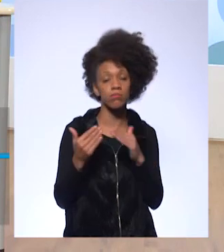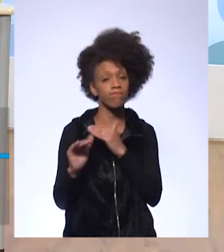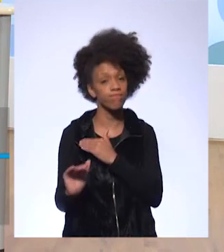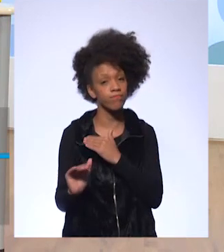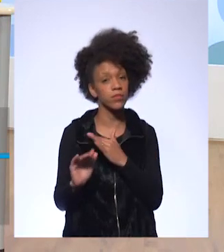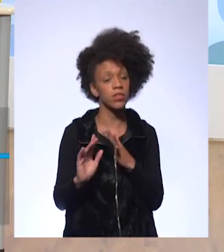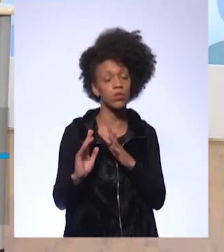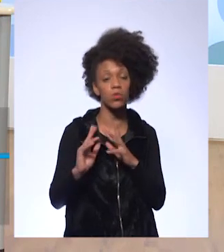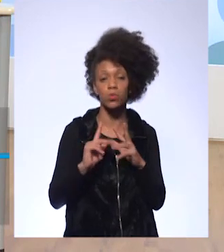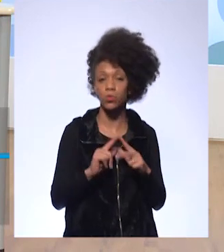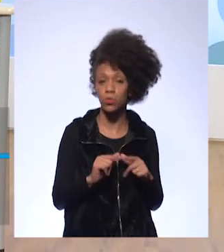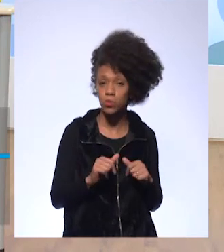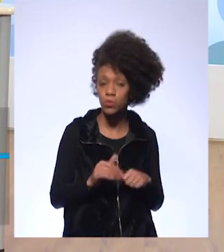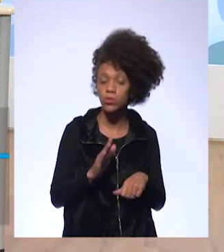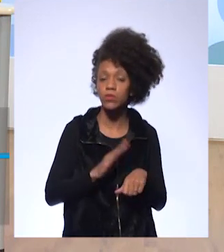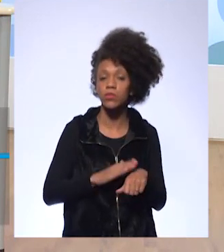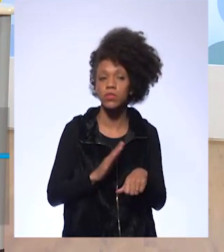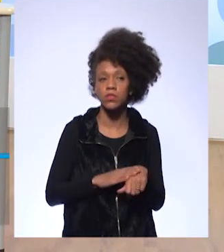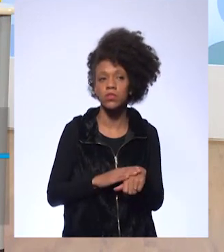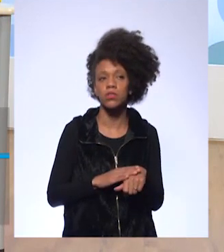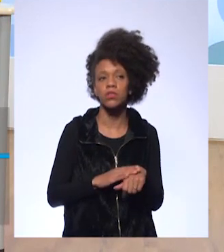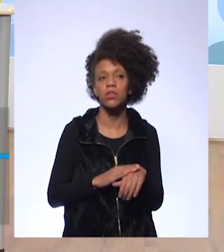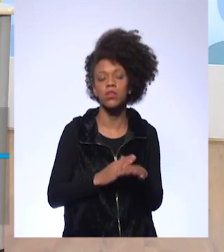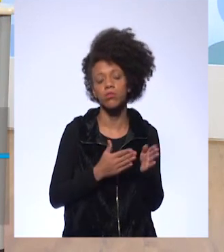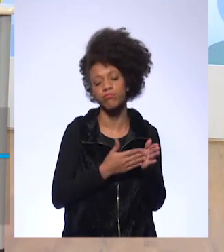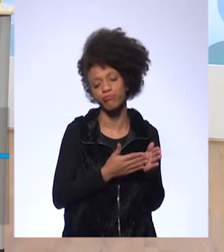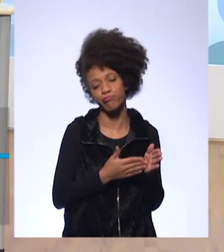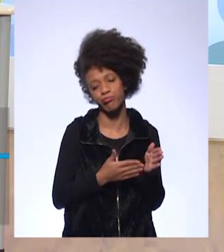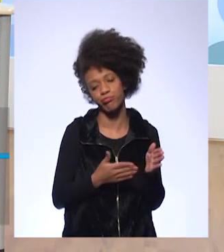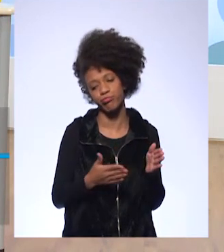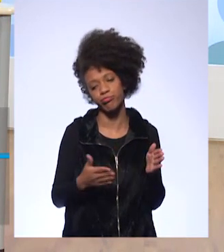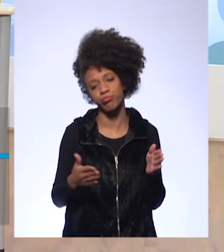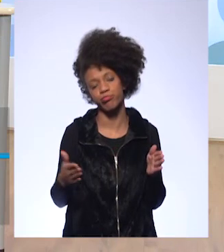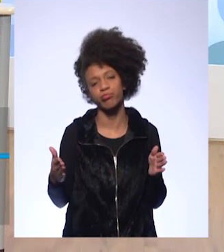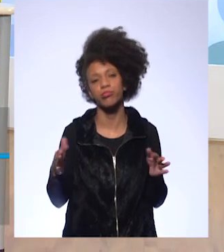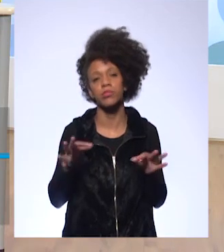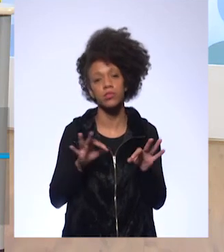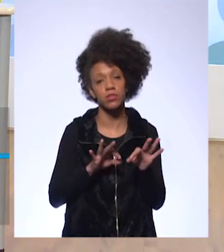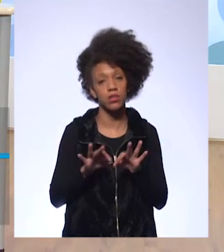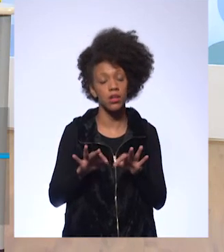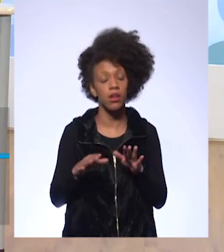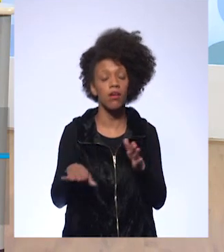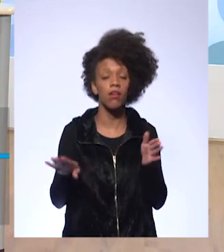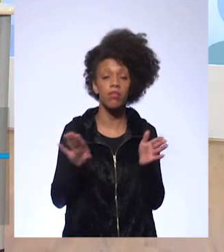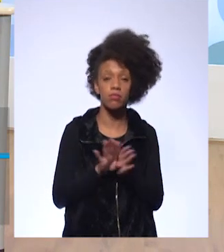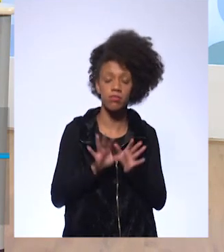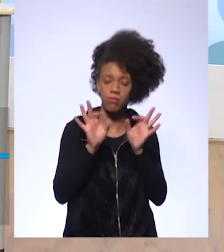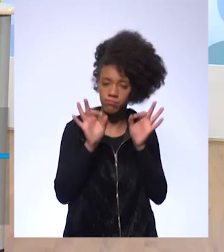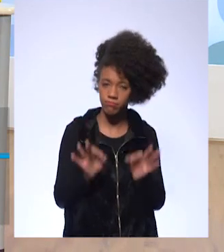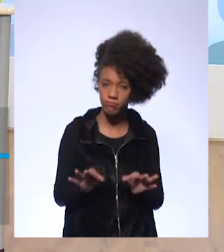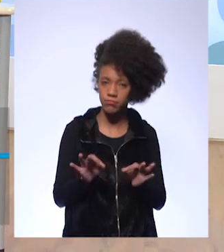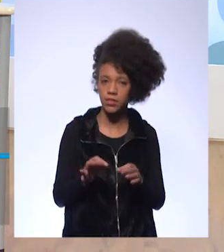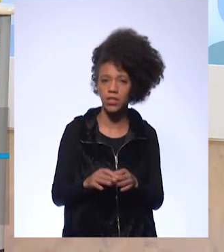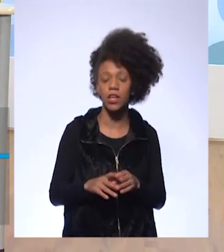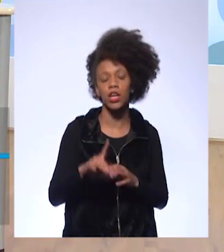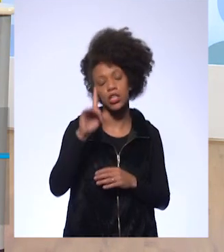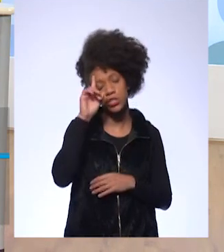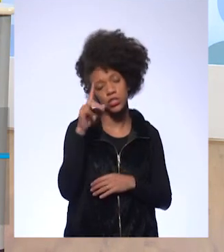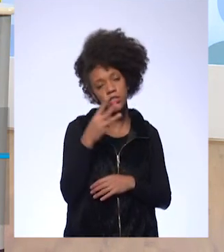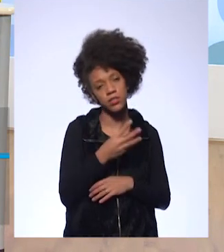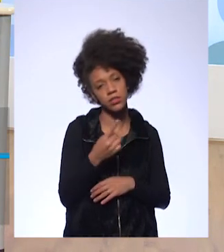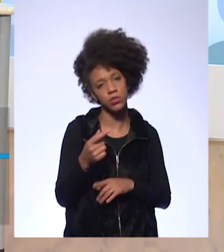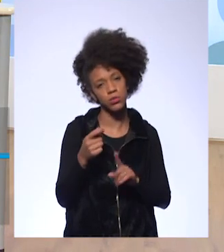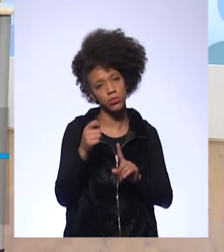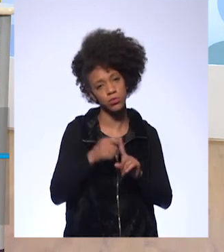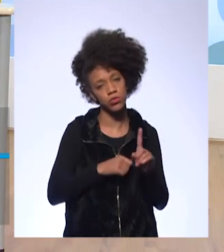tudo isso aí é uma questão que ficou, né, por longos anos se tratando até definir que 31 de janeiro foi sua